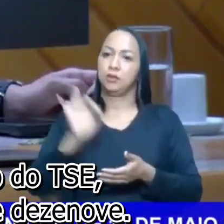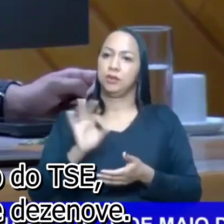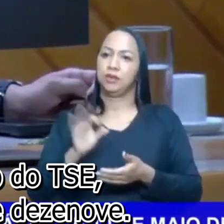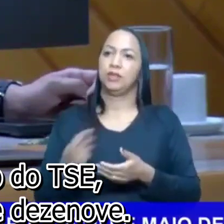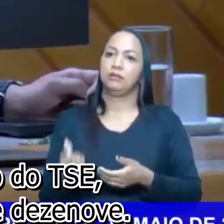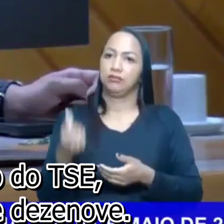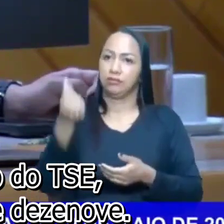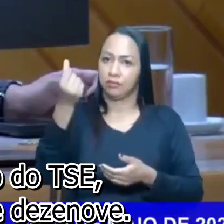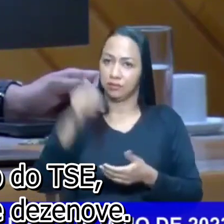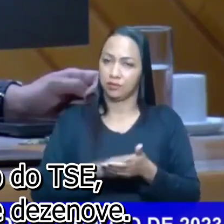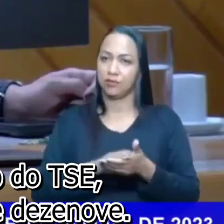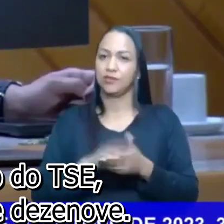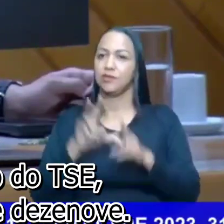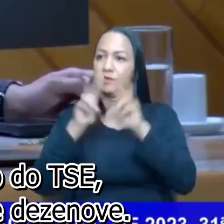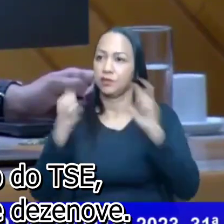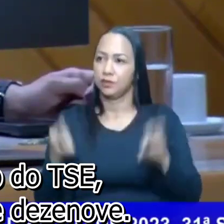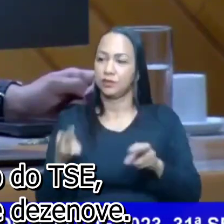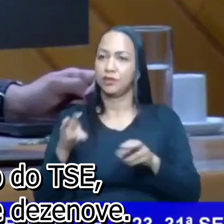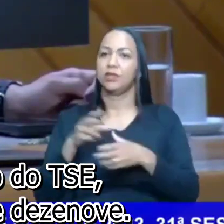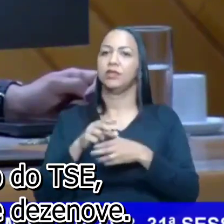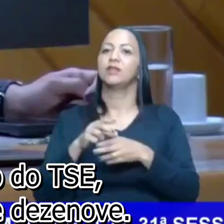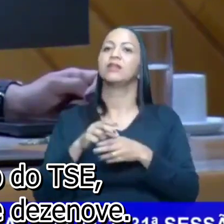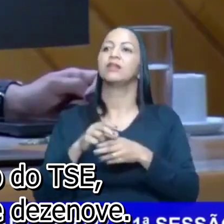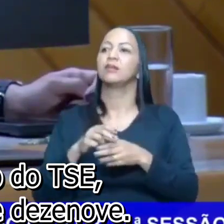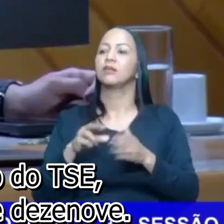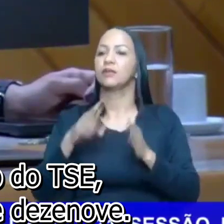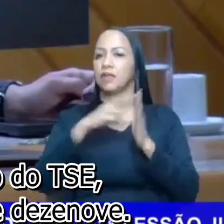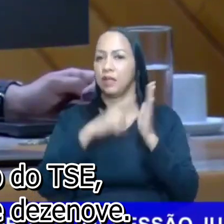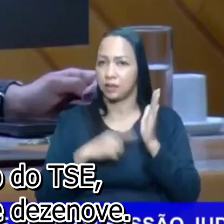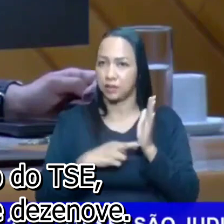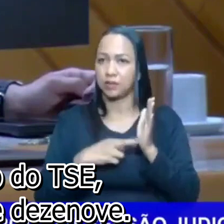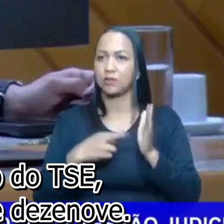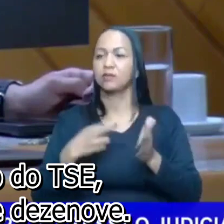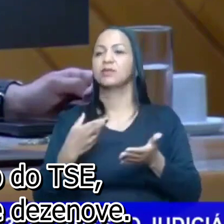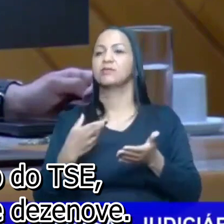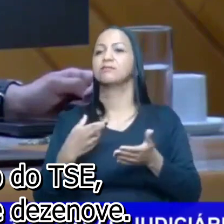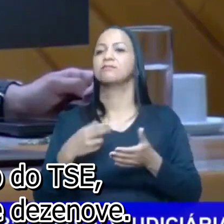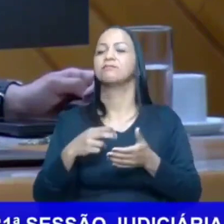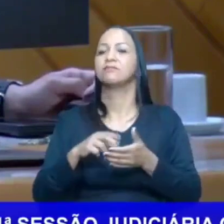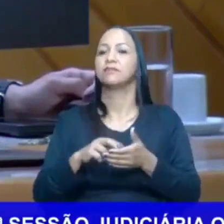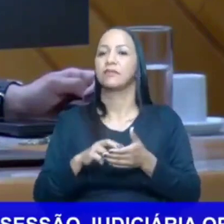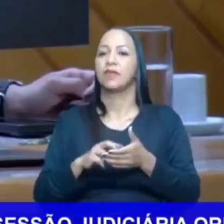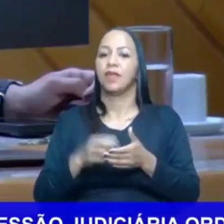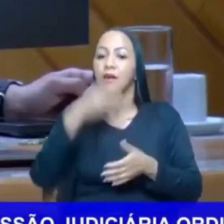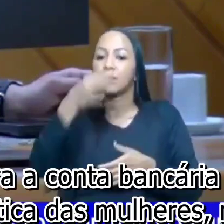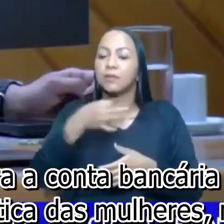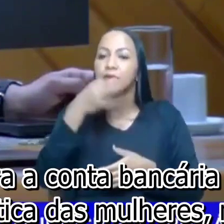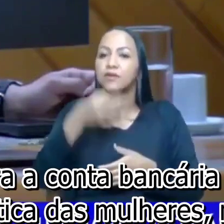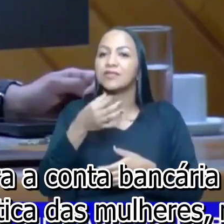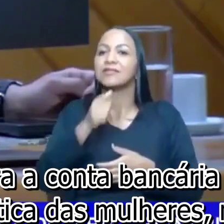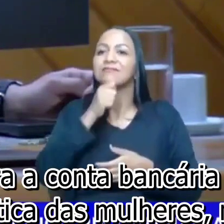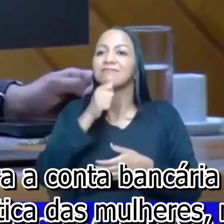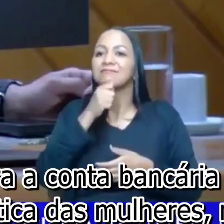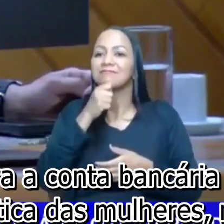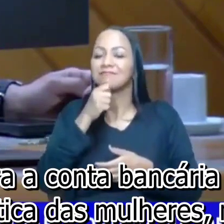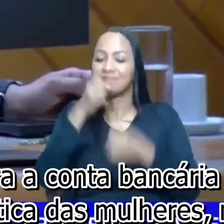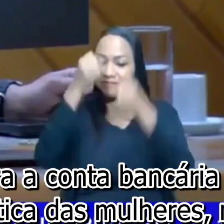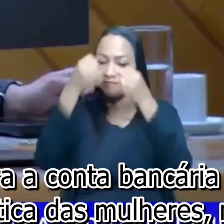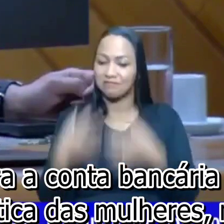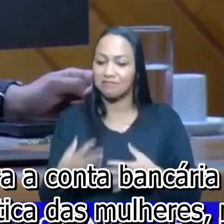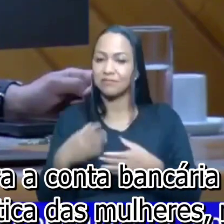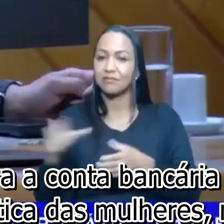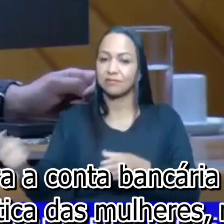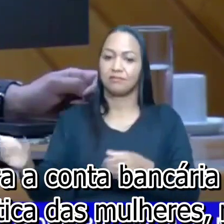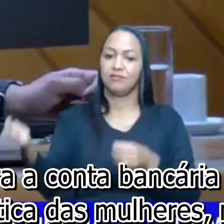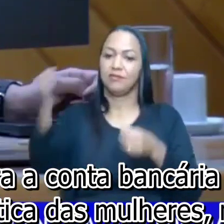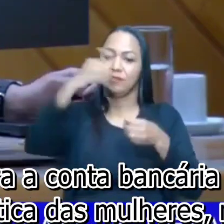artigo 48 da Resolução do TSE 23.604, de 2019. Sugeriu ainda que seja determinada a